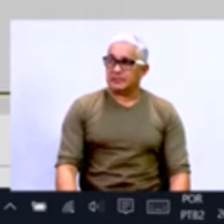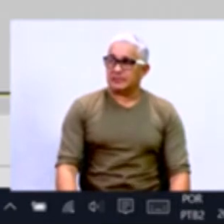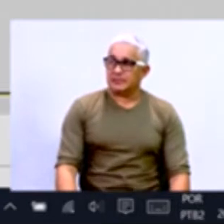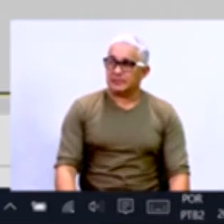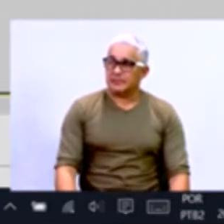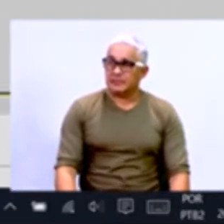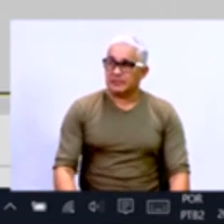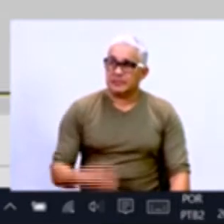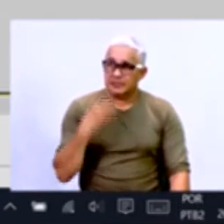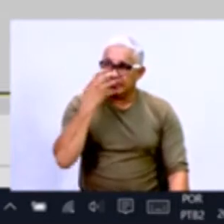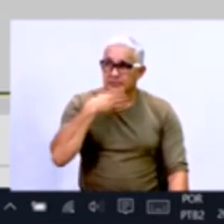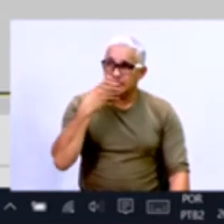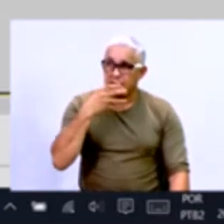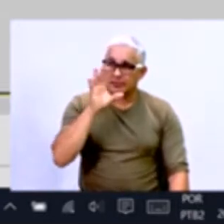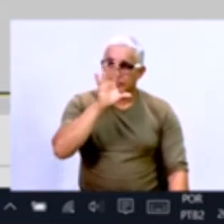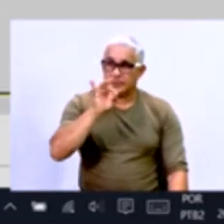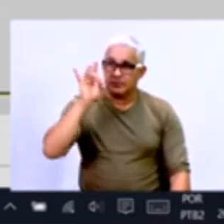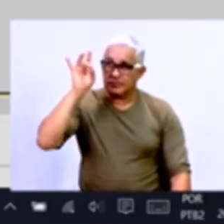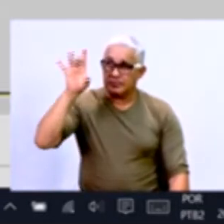colocar essa faixa aqui?